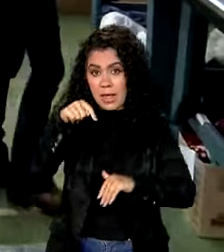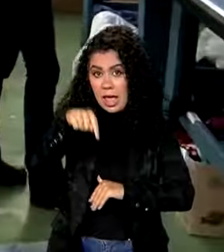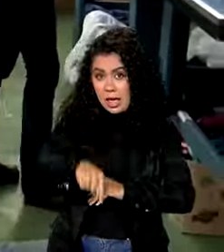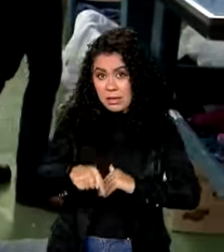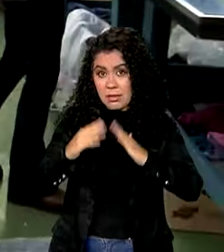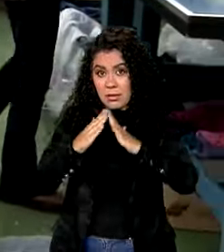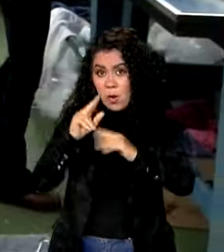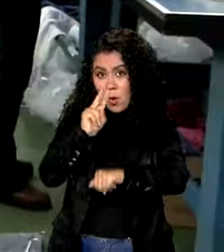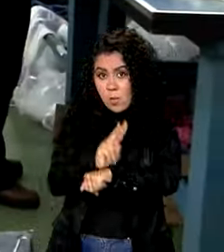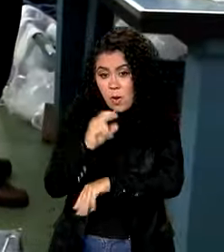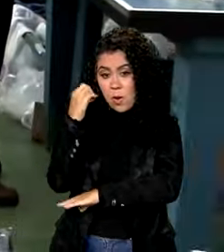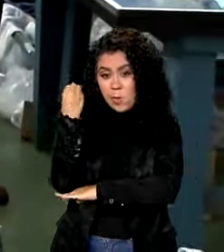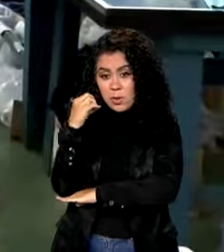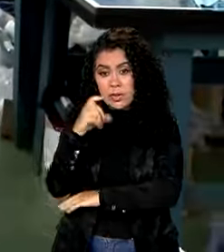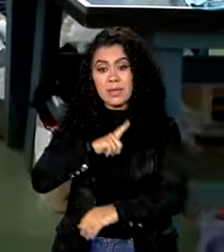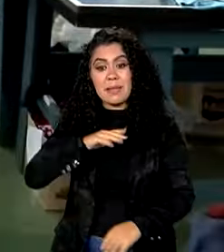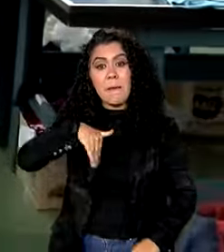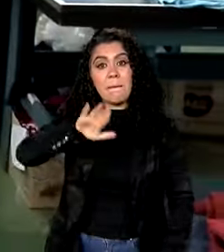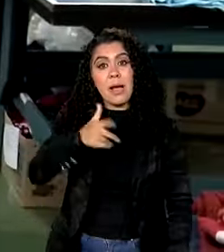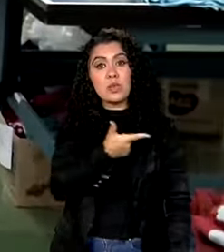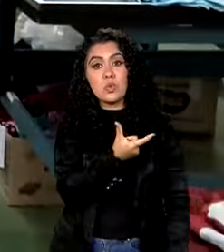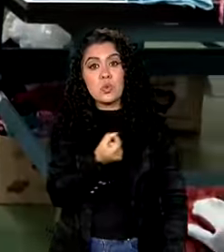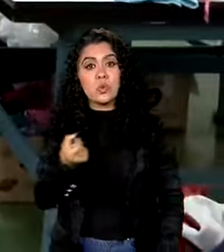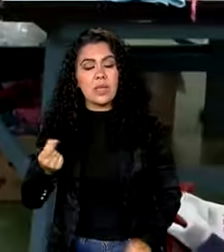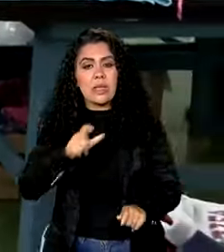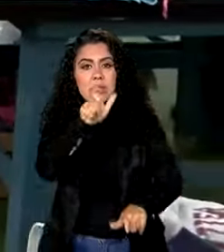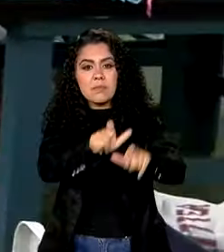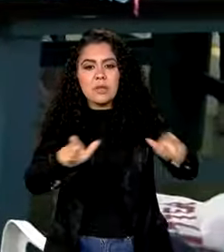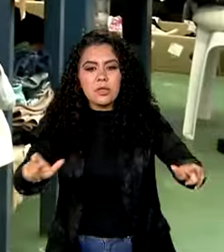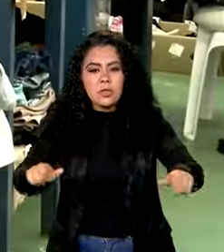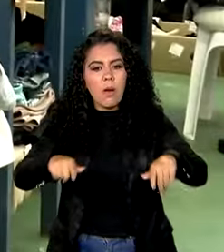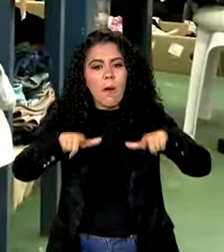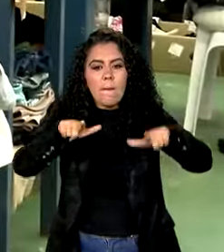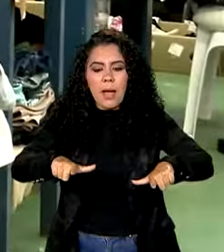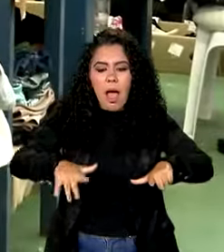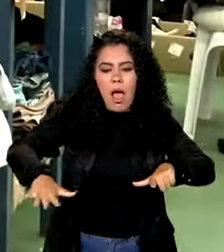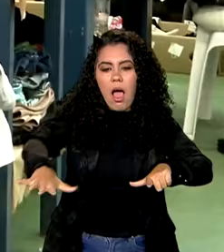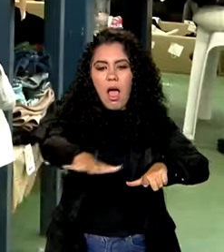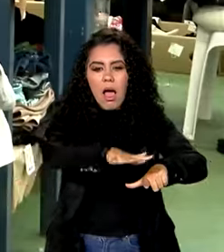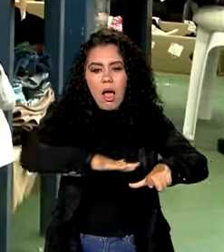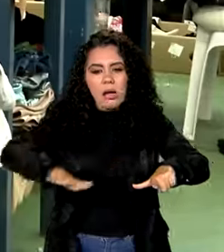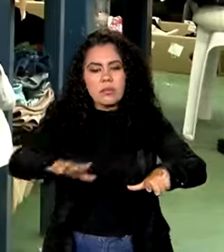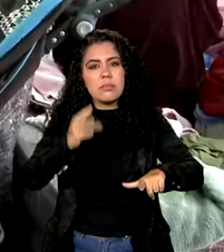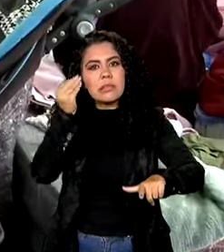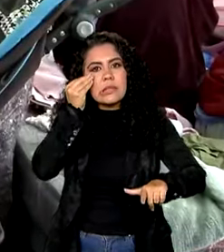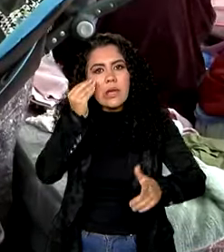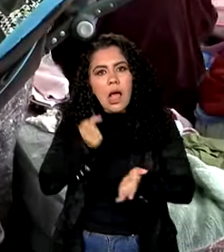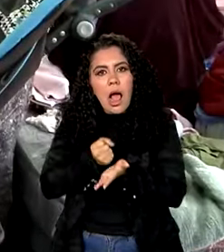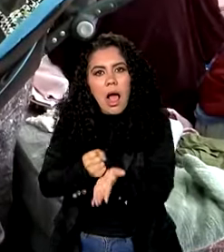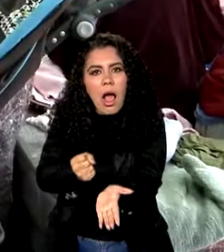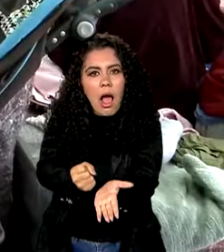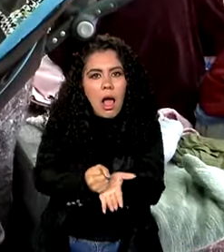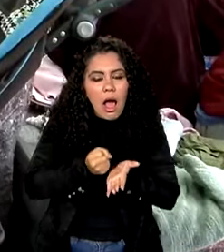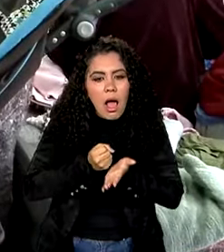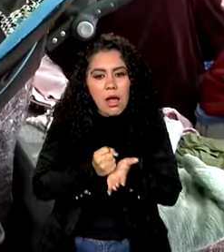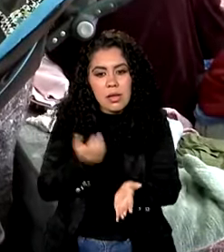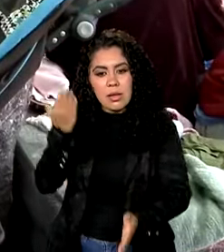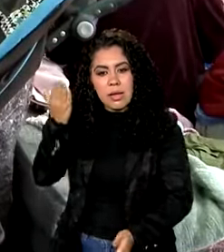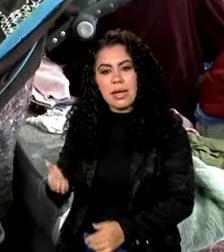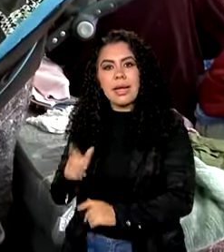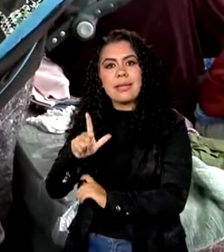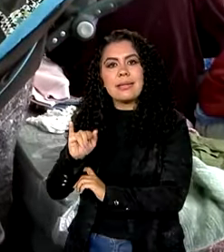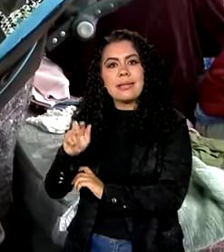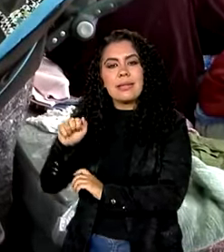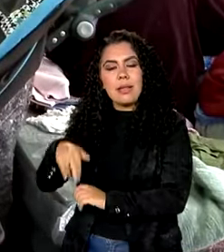Porto Alegre, mais de 200 pessoas dividem o espaço e cada um ajuda como pode. A Lilian é líder